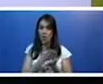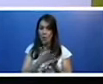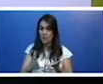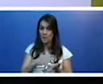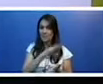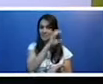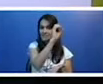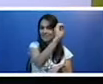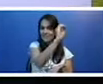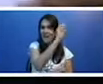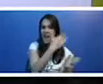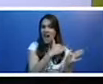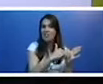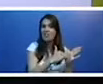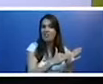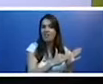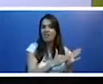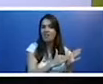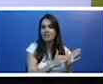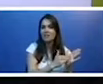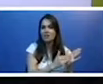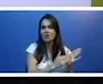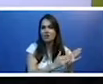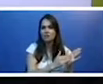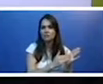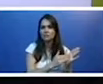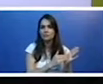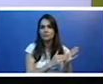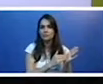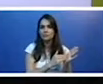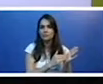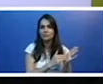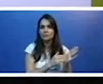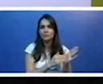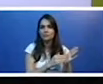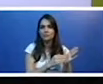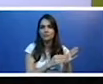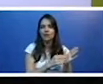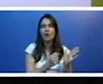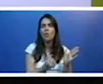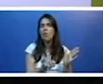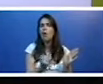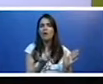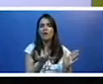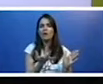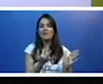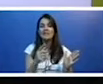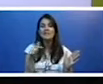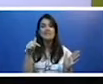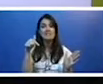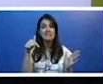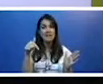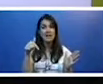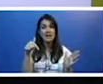daqui de cima até aqui embaixo, aqui fica mais fácil de medir, são